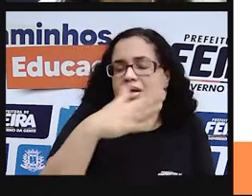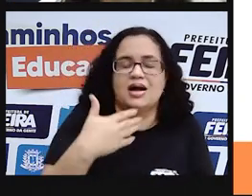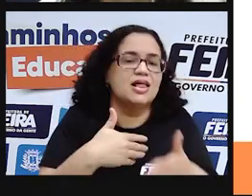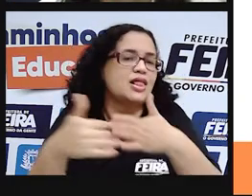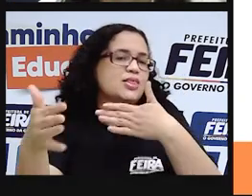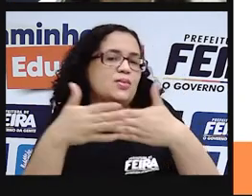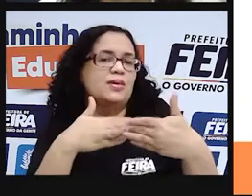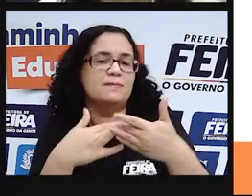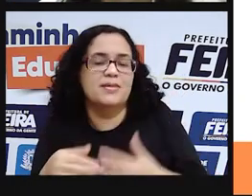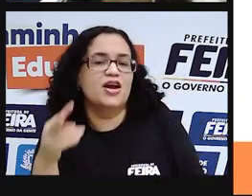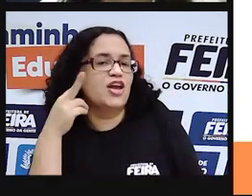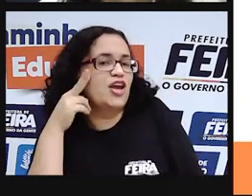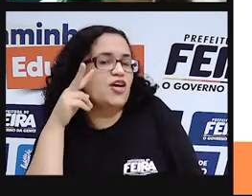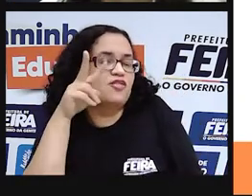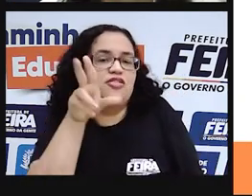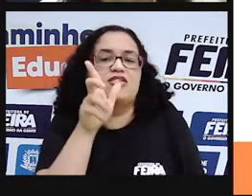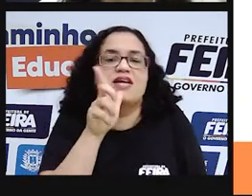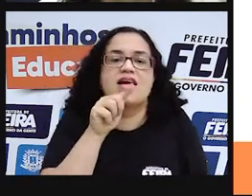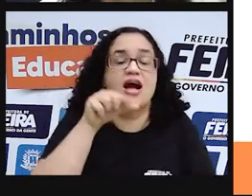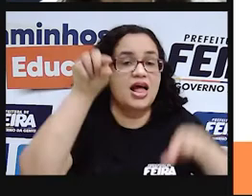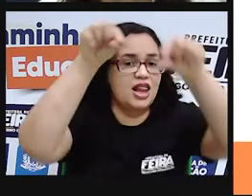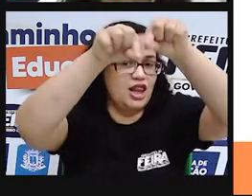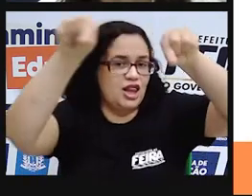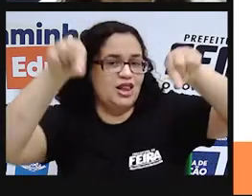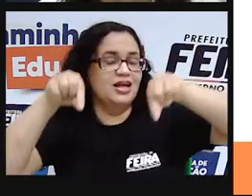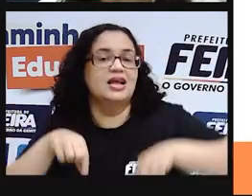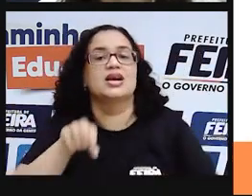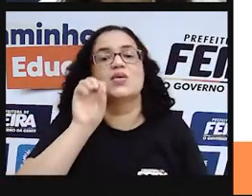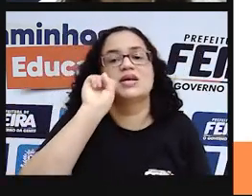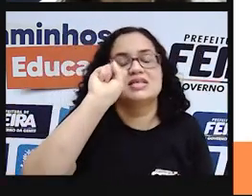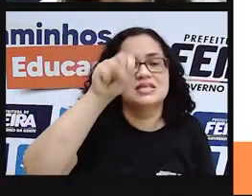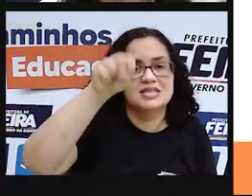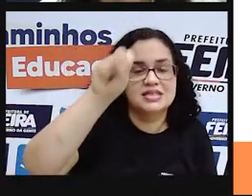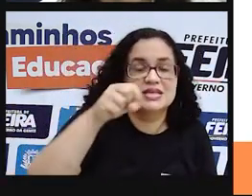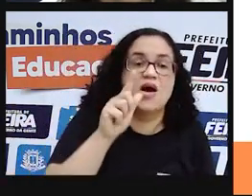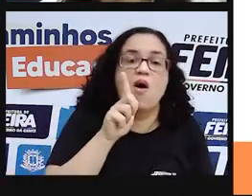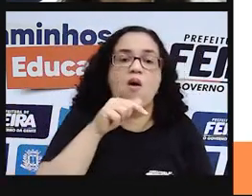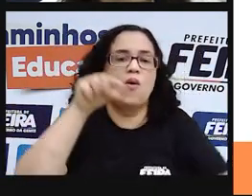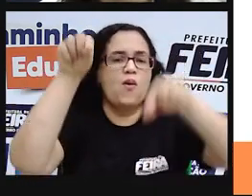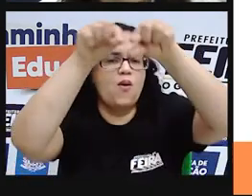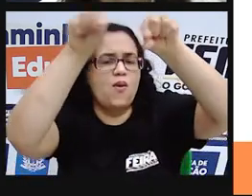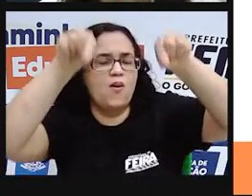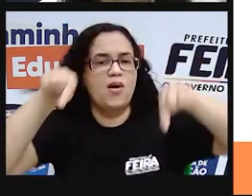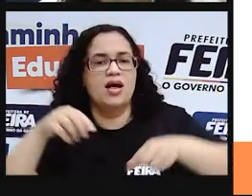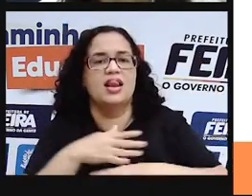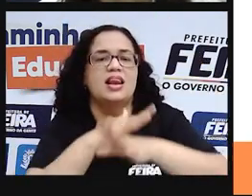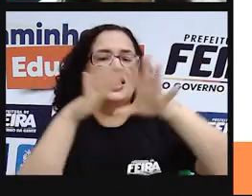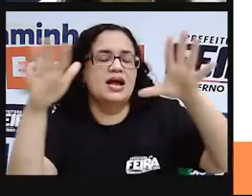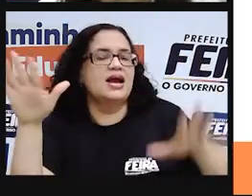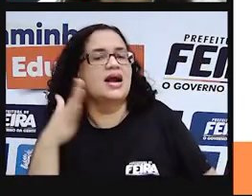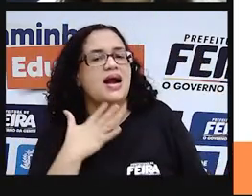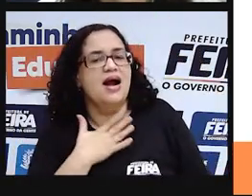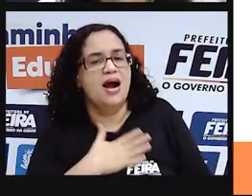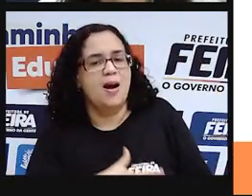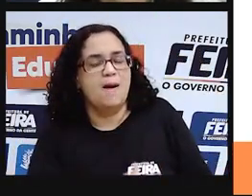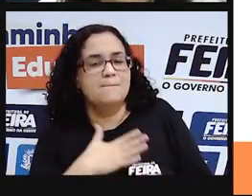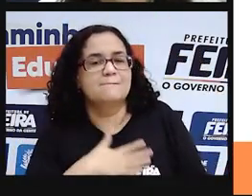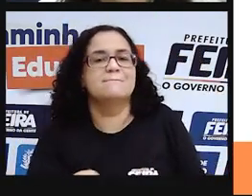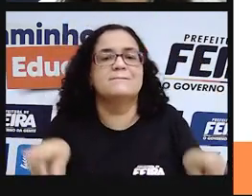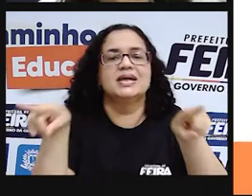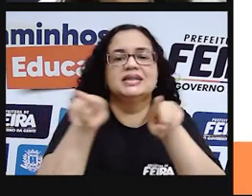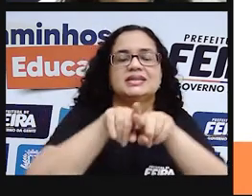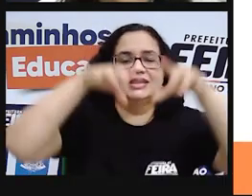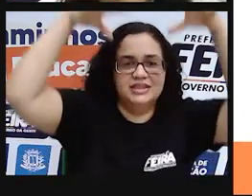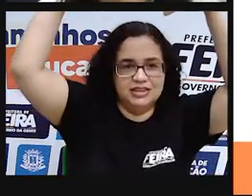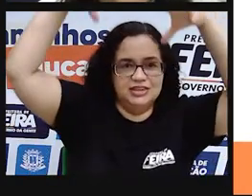importa eu vi a lagoa a lagoa assim a lagoa grande calma também na